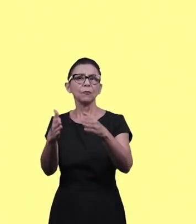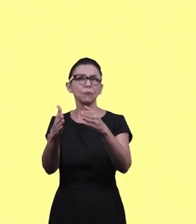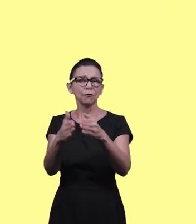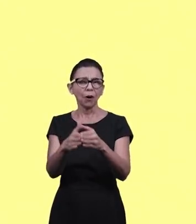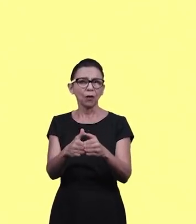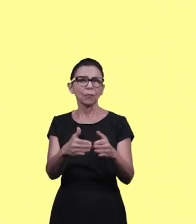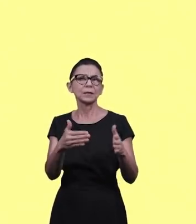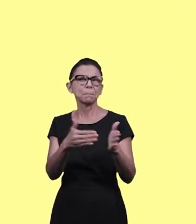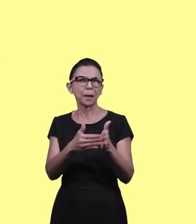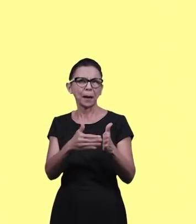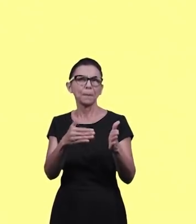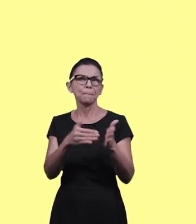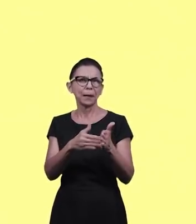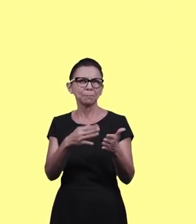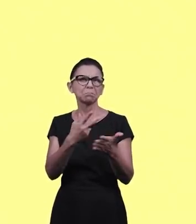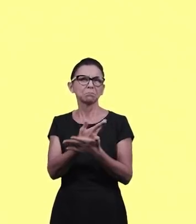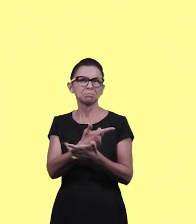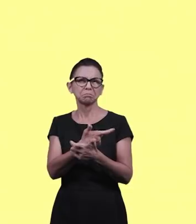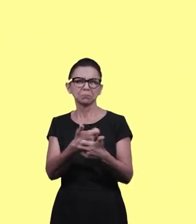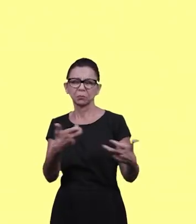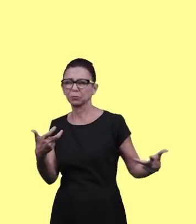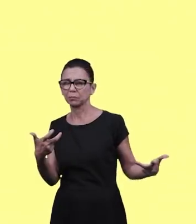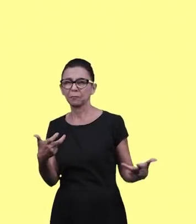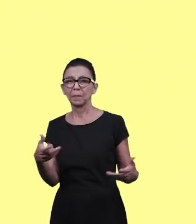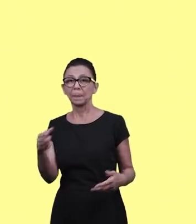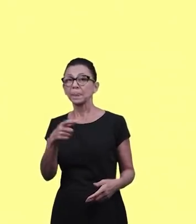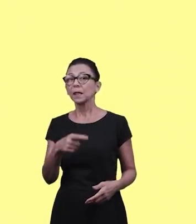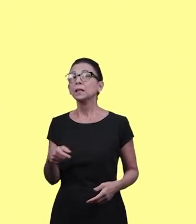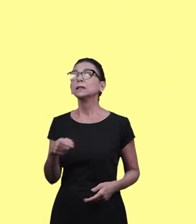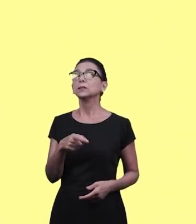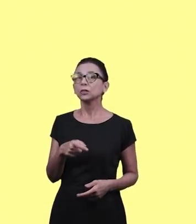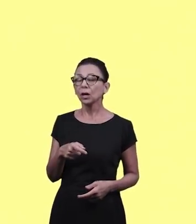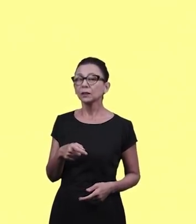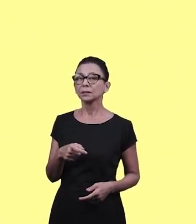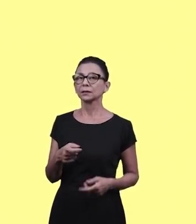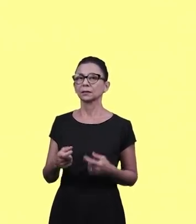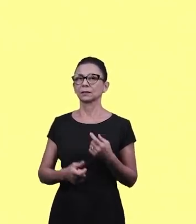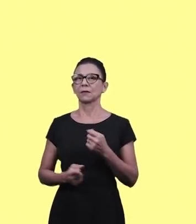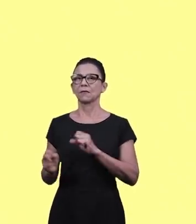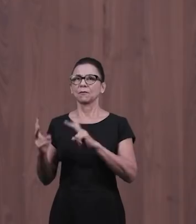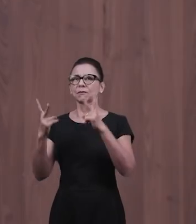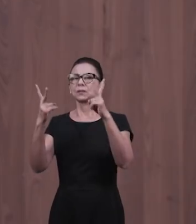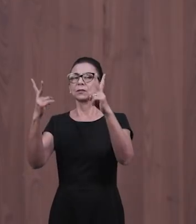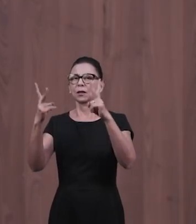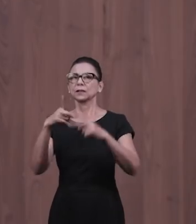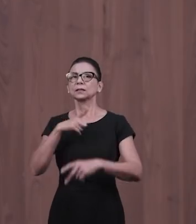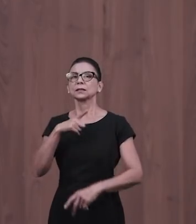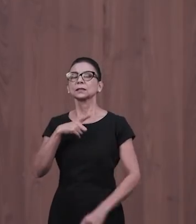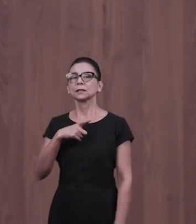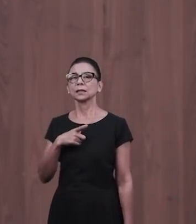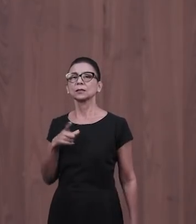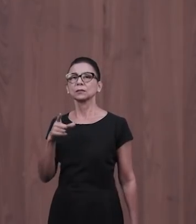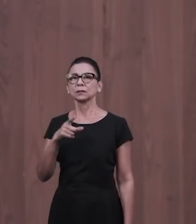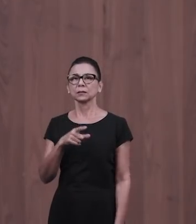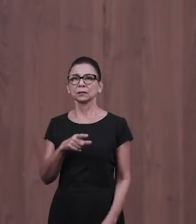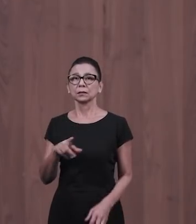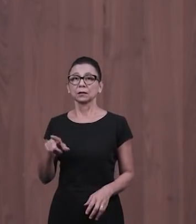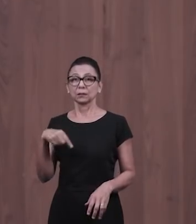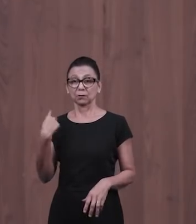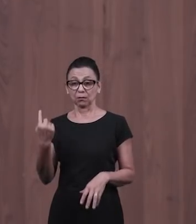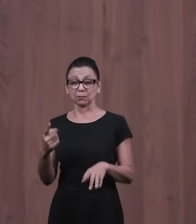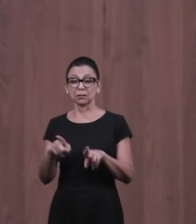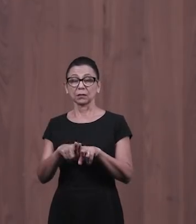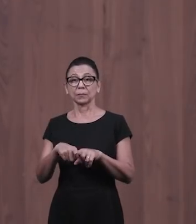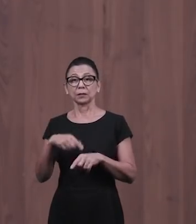cada dia através da orientação do Senhor. E também nós estamos indo rumo a Canaã celestial, rumo